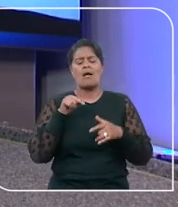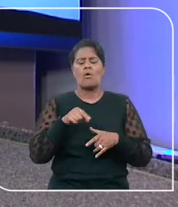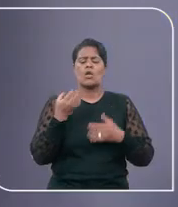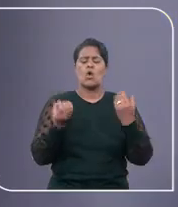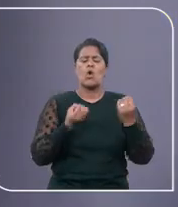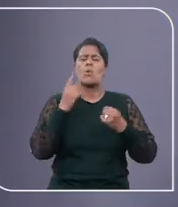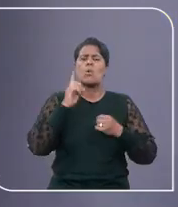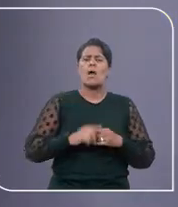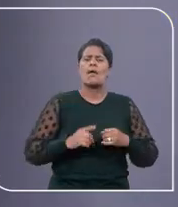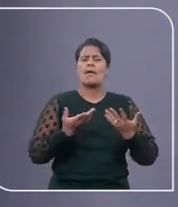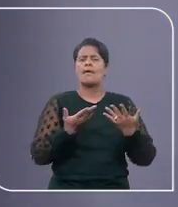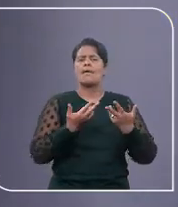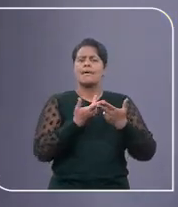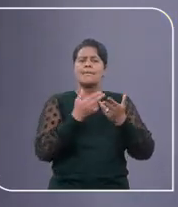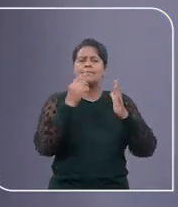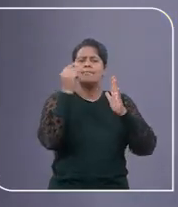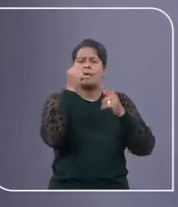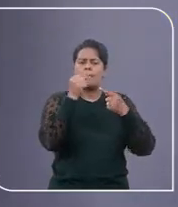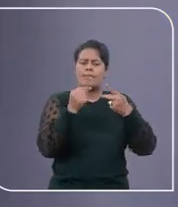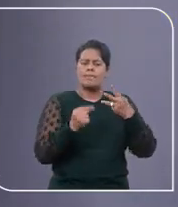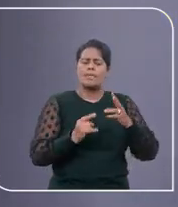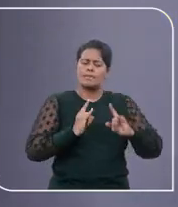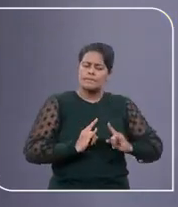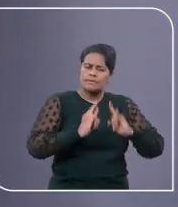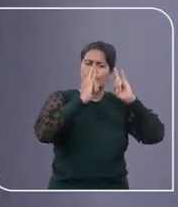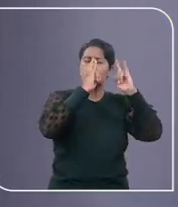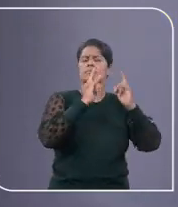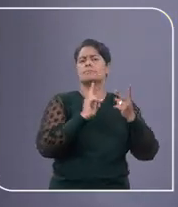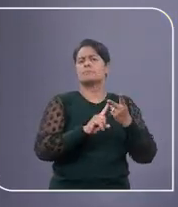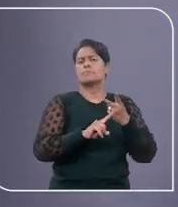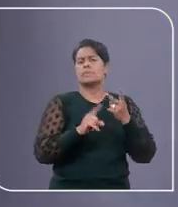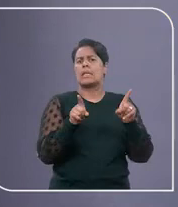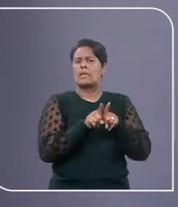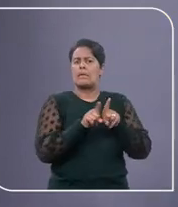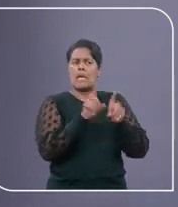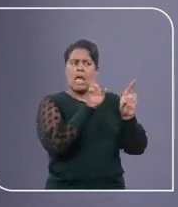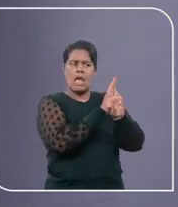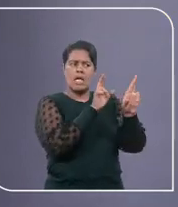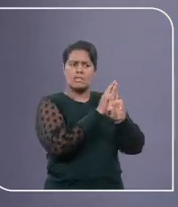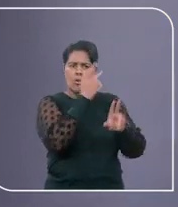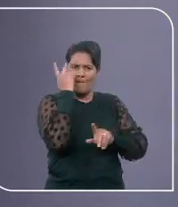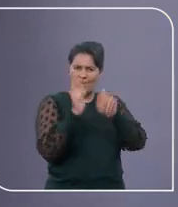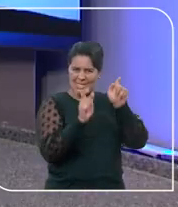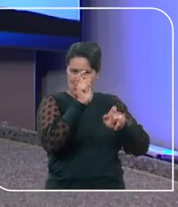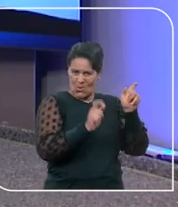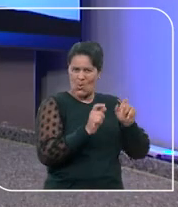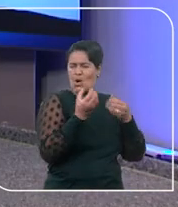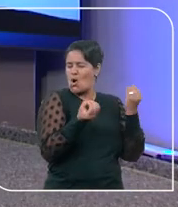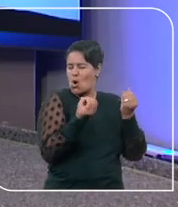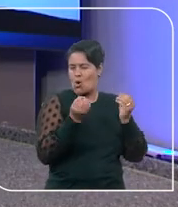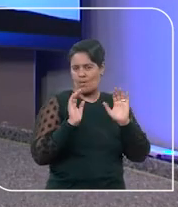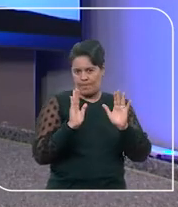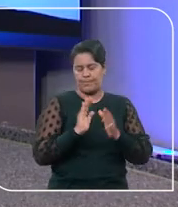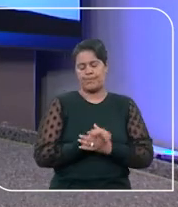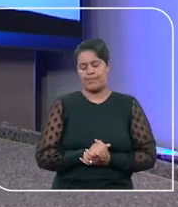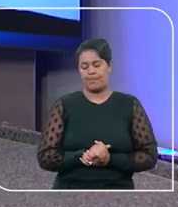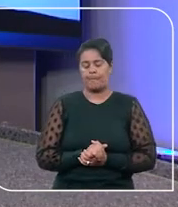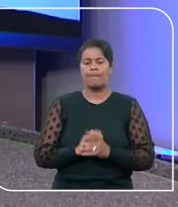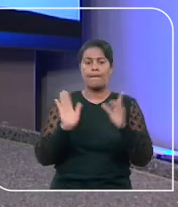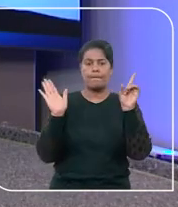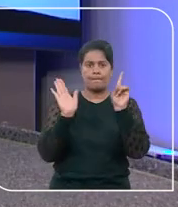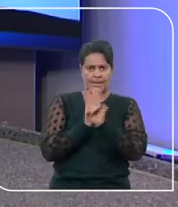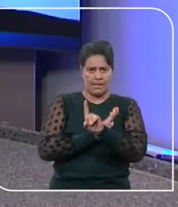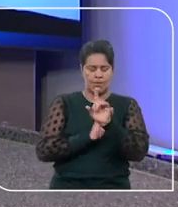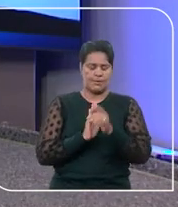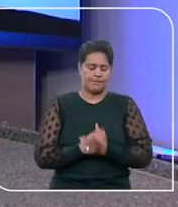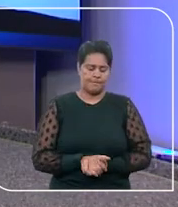pouquinho dessas relações aí entre condôminos, né? Eu queria saber, professora Resch, quais os exemplos, assim, na prática,